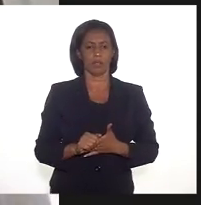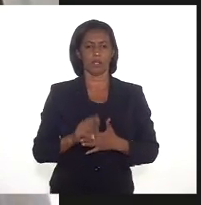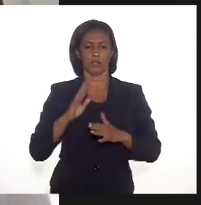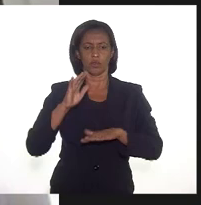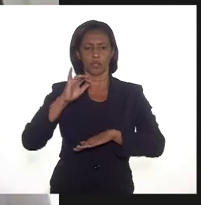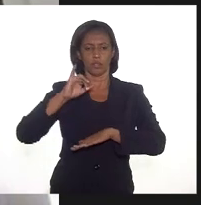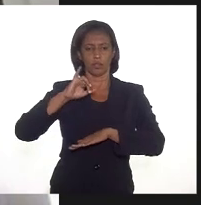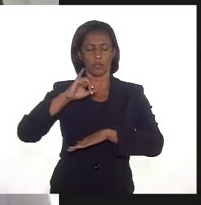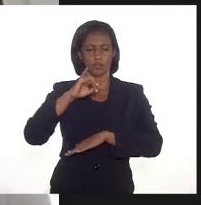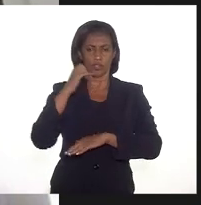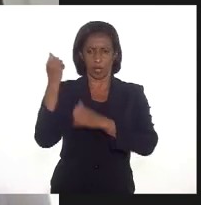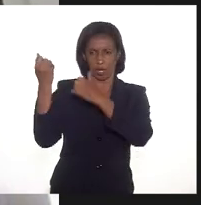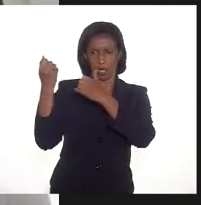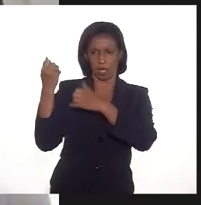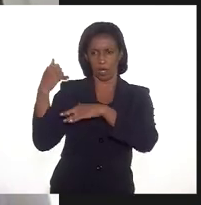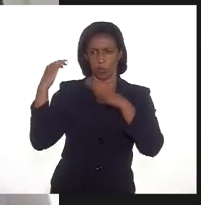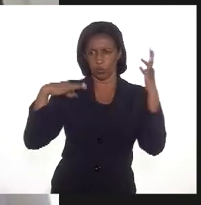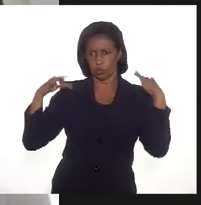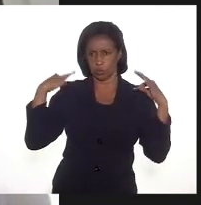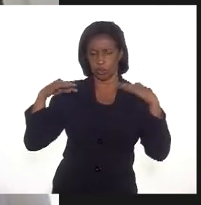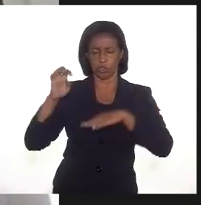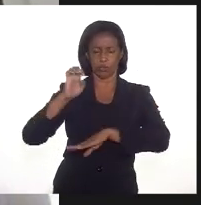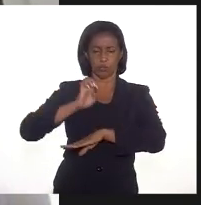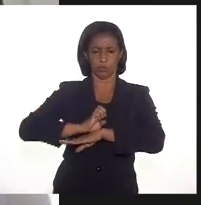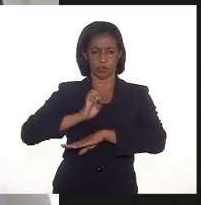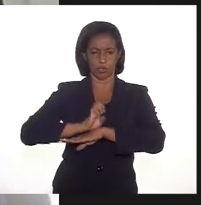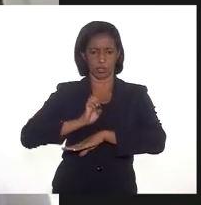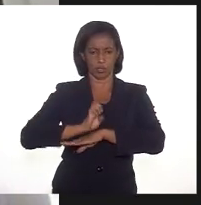Janeiro. O turismo do nosso Estado